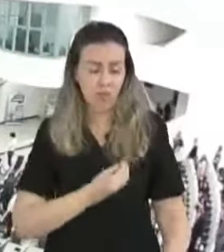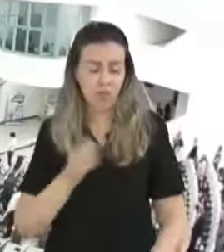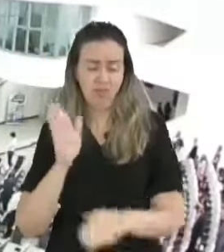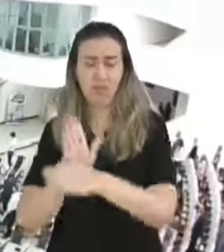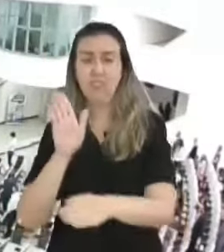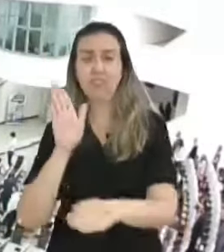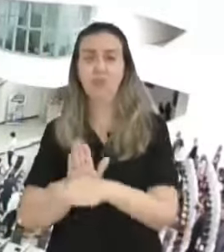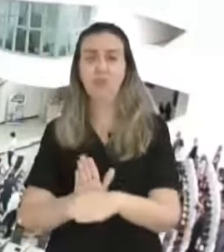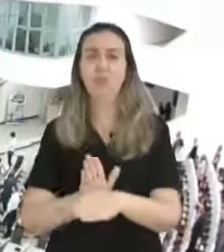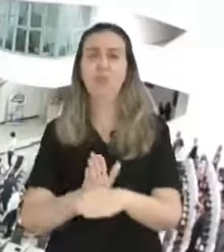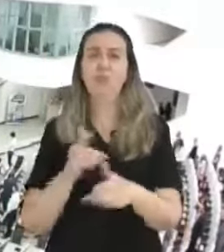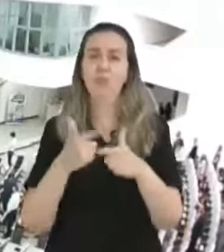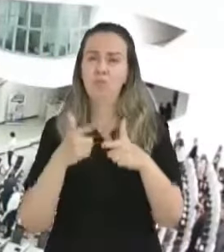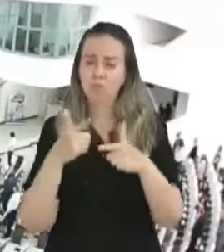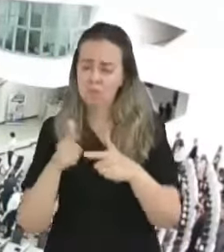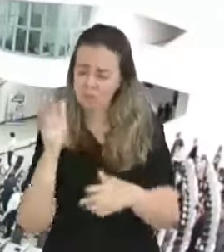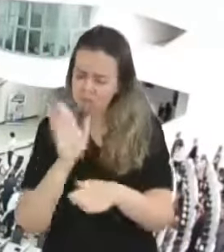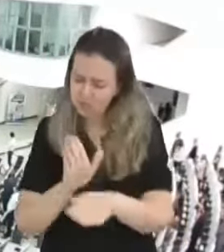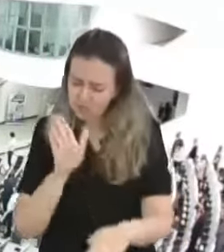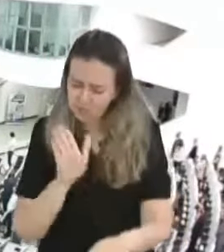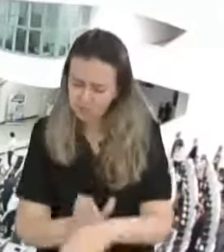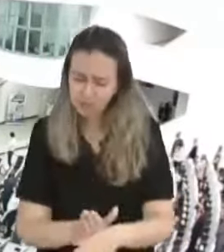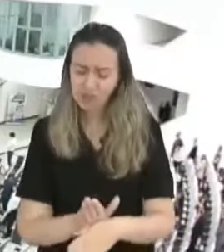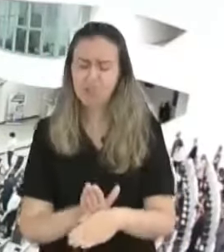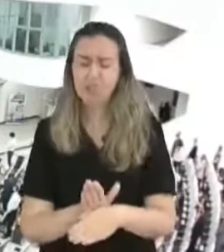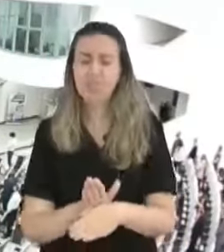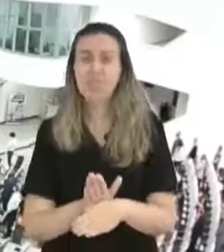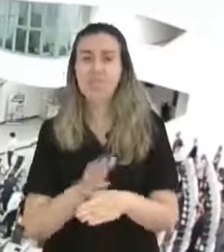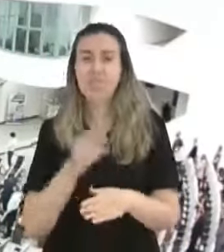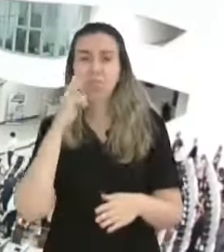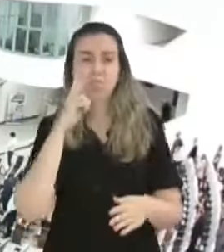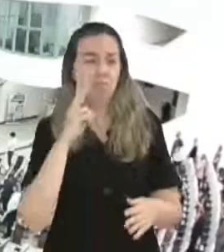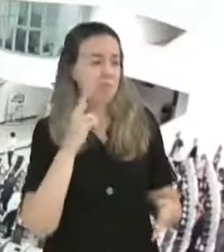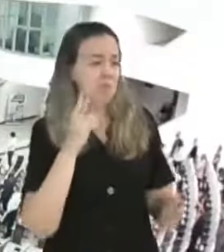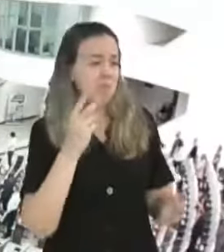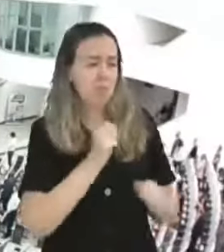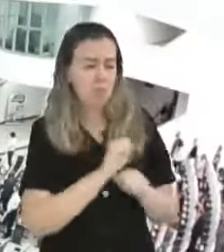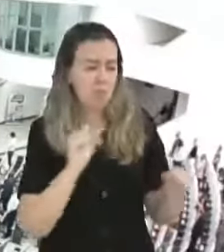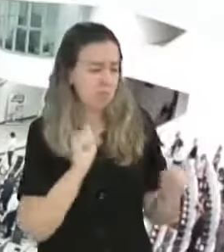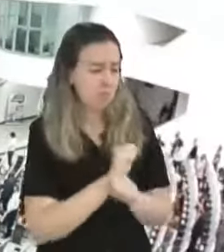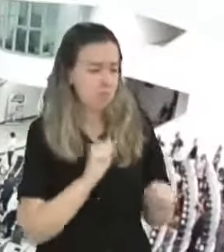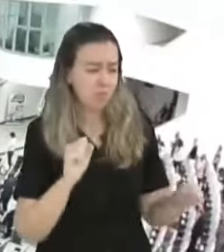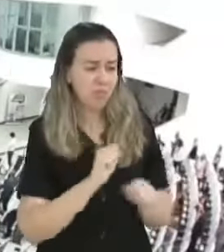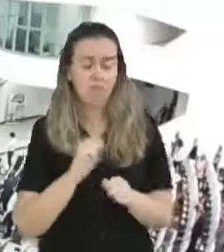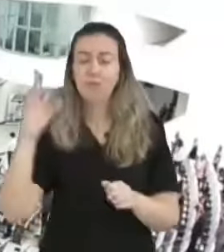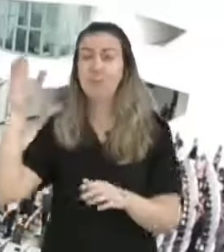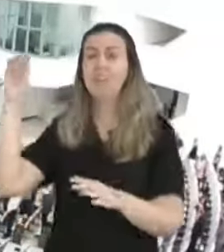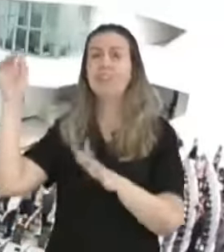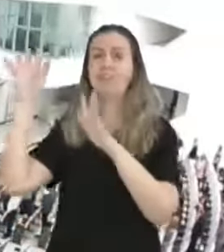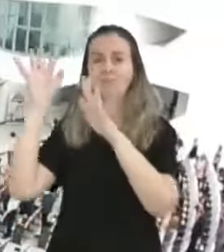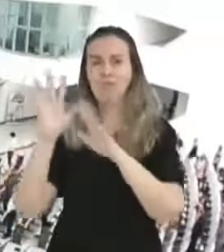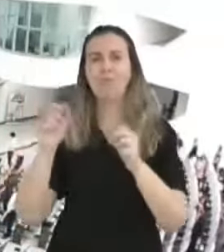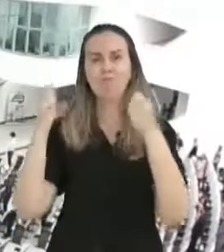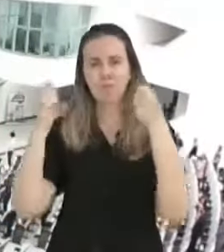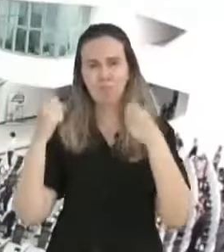está revertendo esse quadro humanamente irreversível.